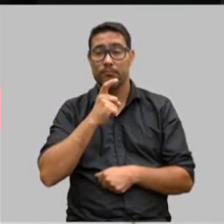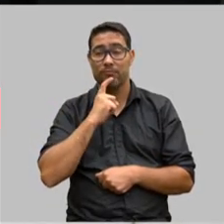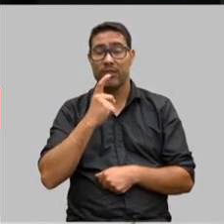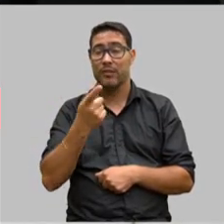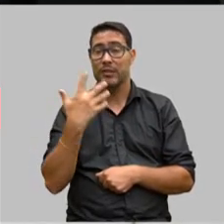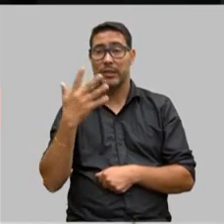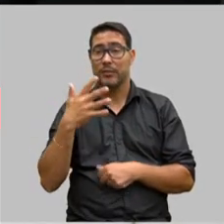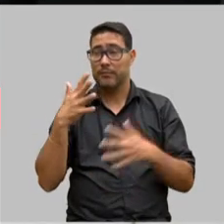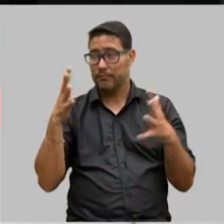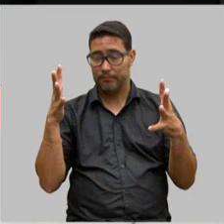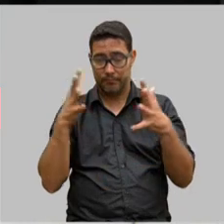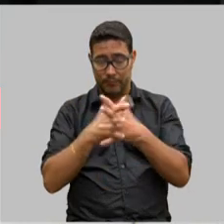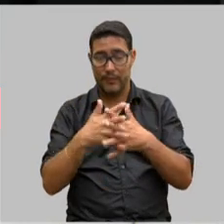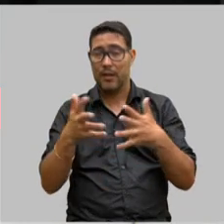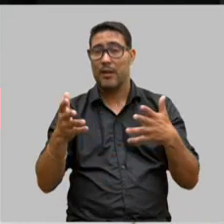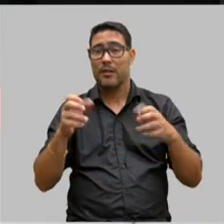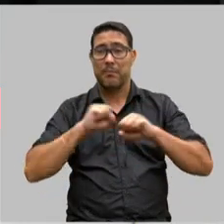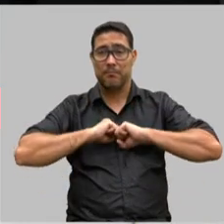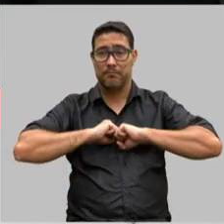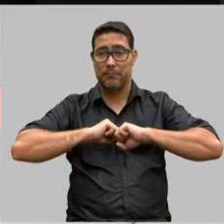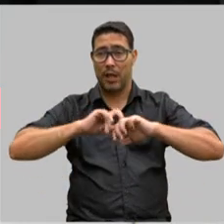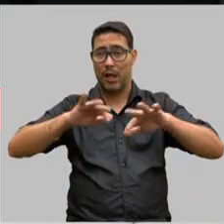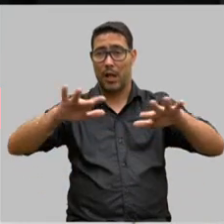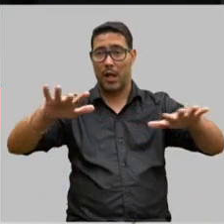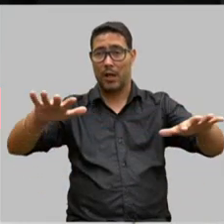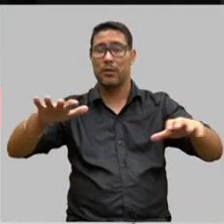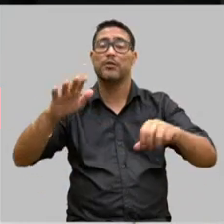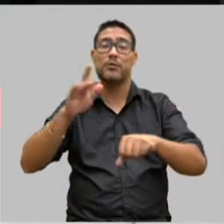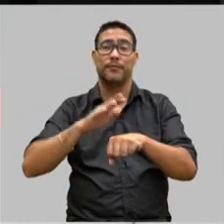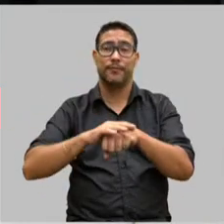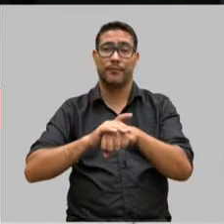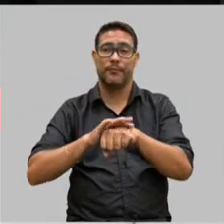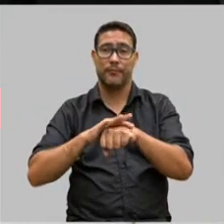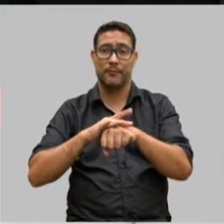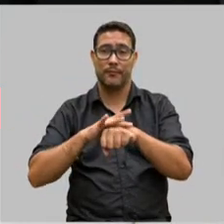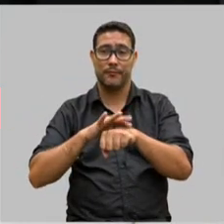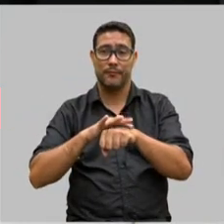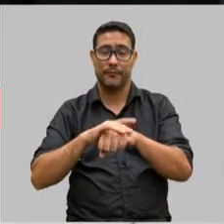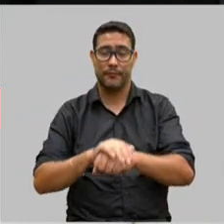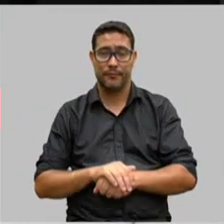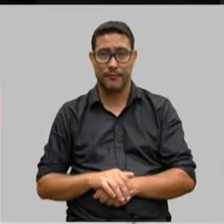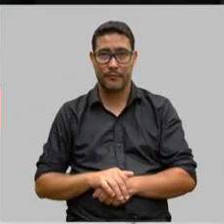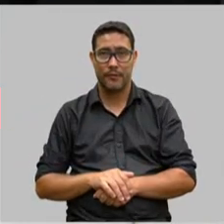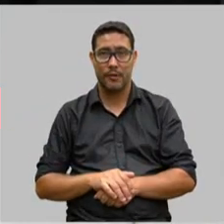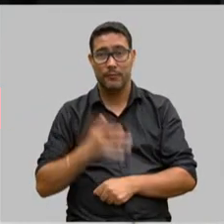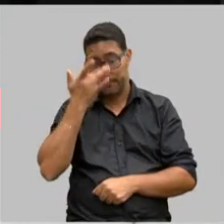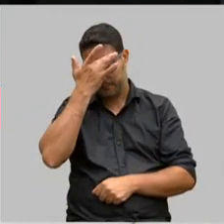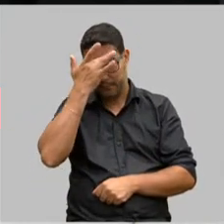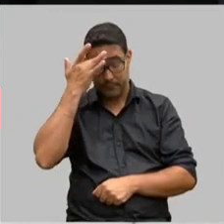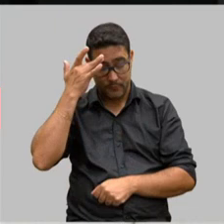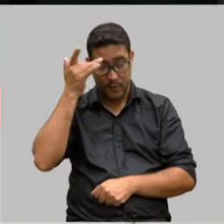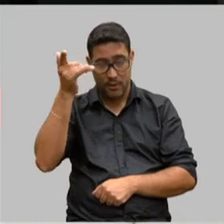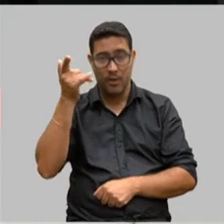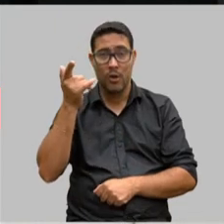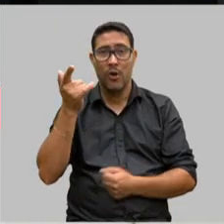transmissão dessas doenças. Pessoas na situação de rua, moradores de rua,